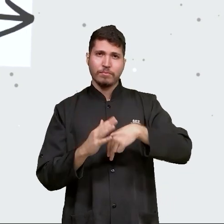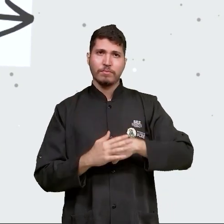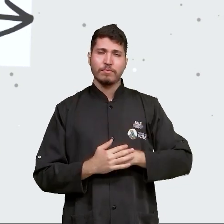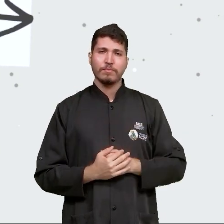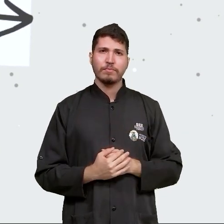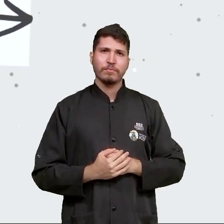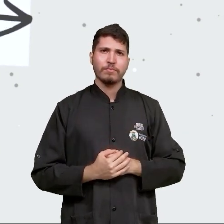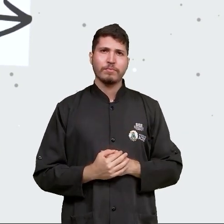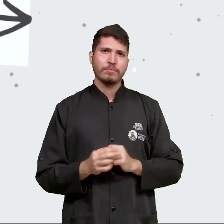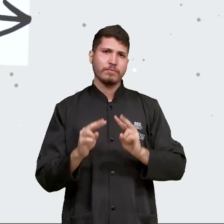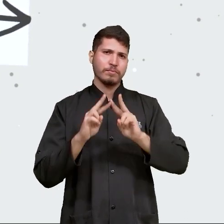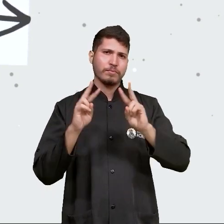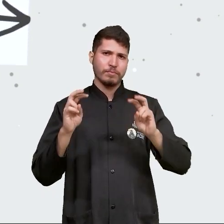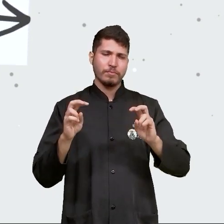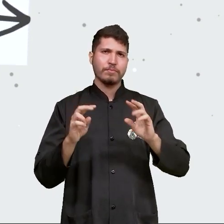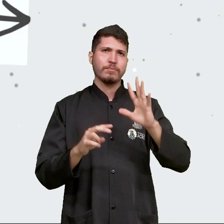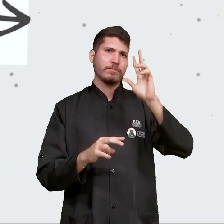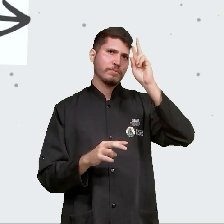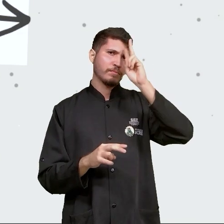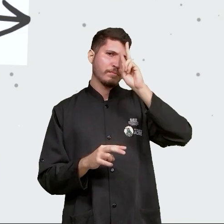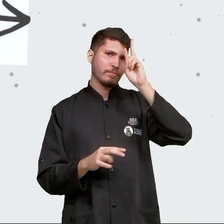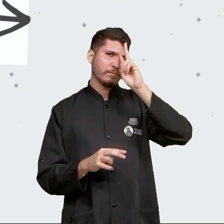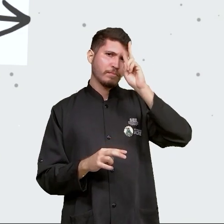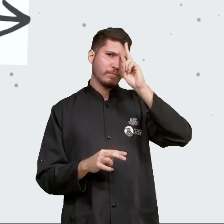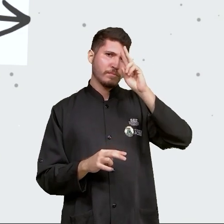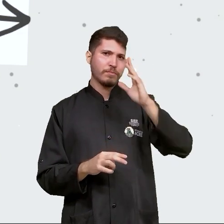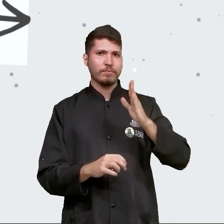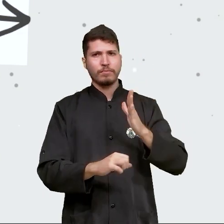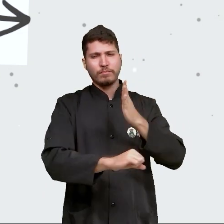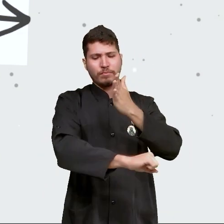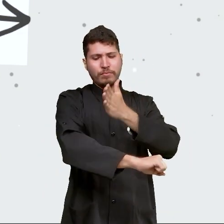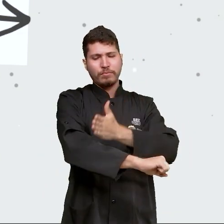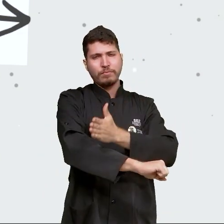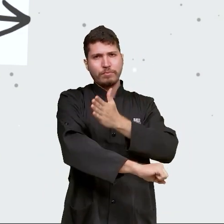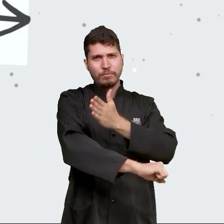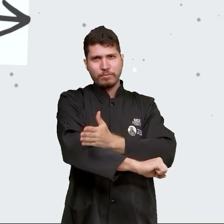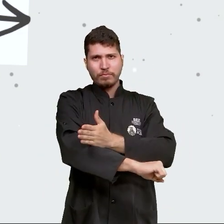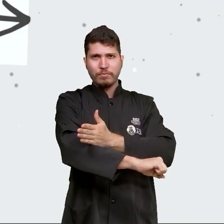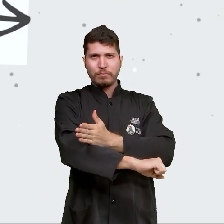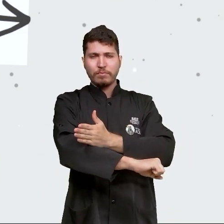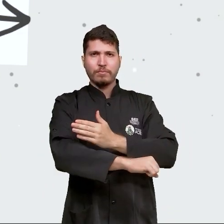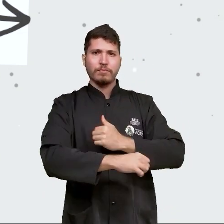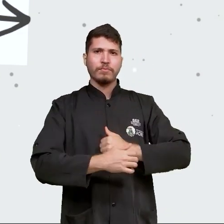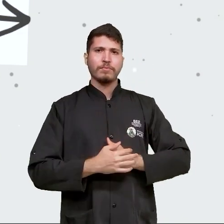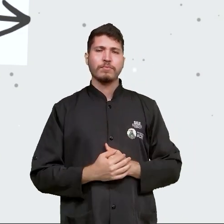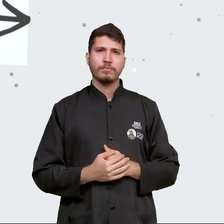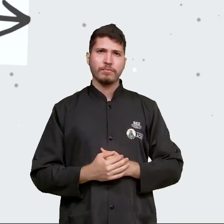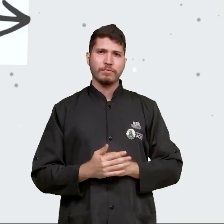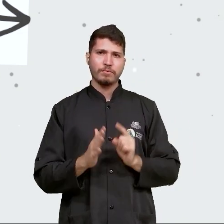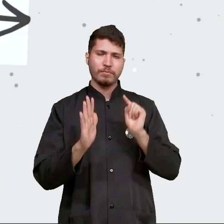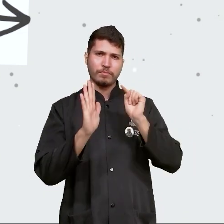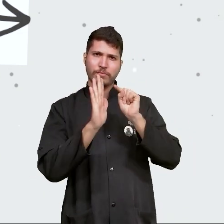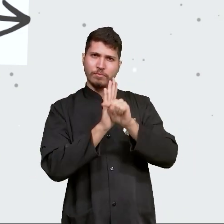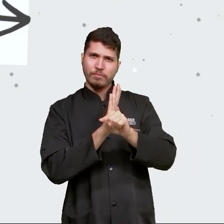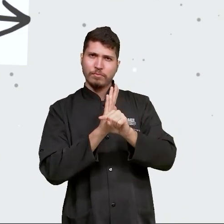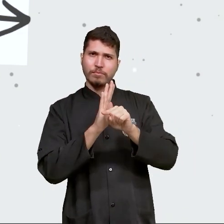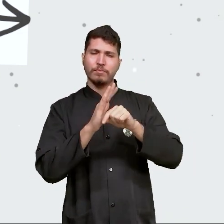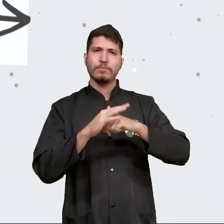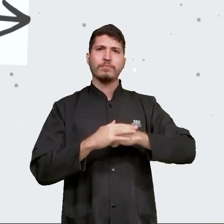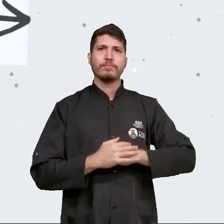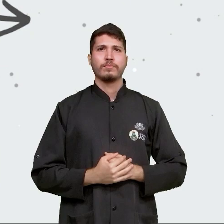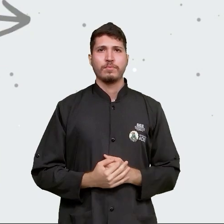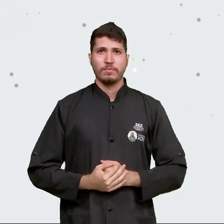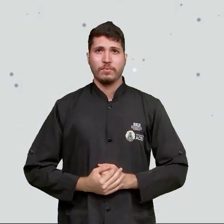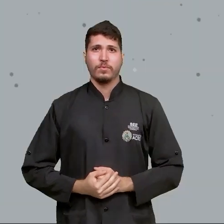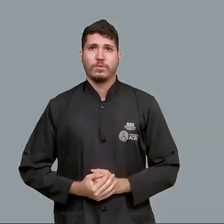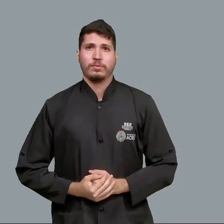sobre a história da arte na Idade Média. Vamos ver a pergunta. Vamos colocar